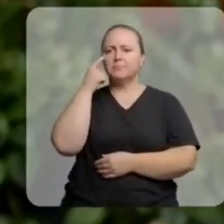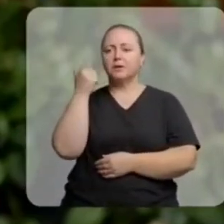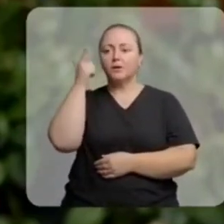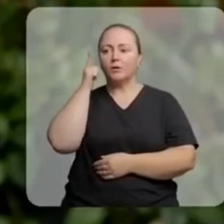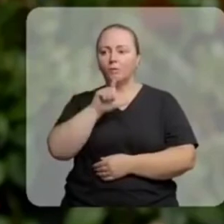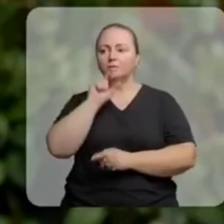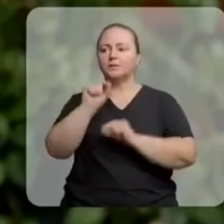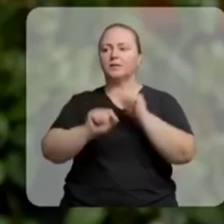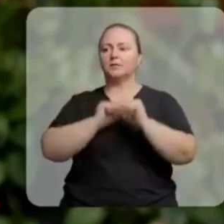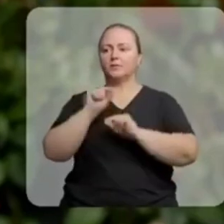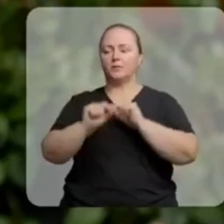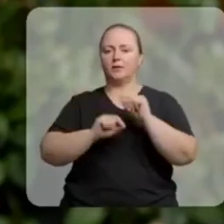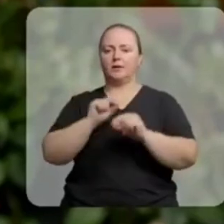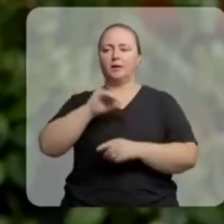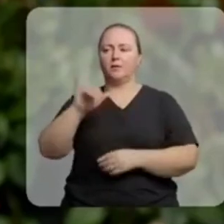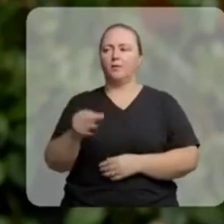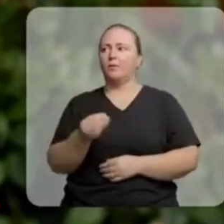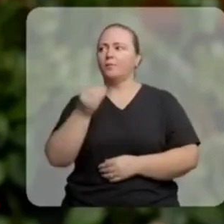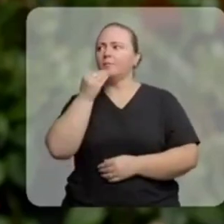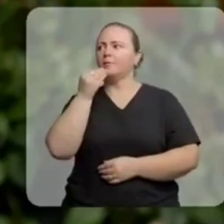a oportunidade de